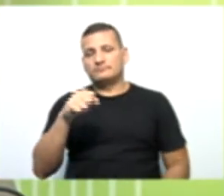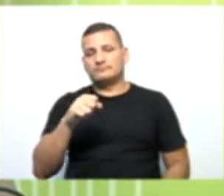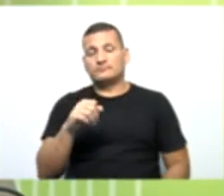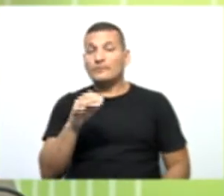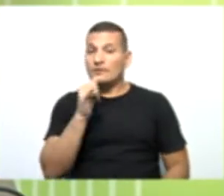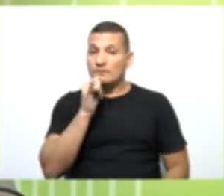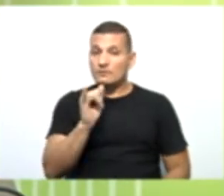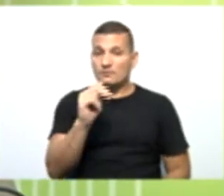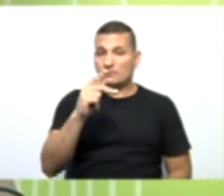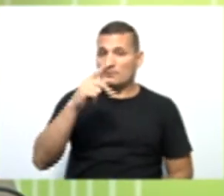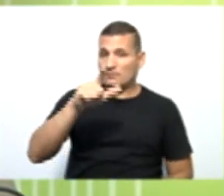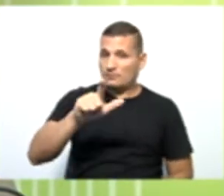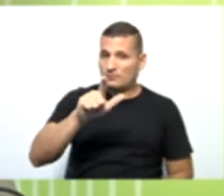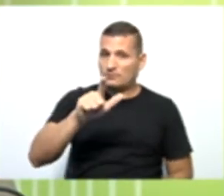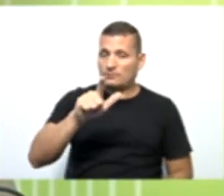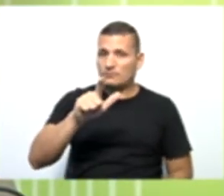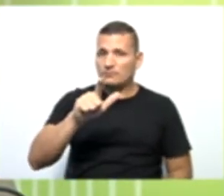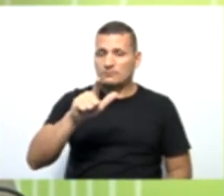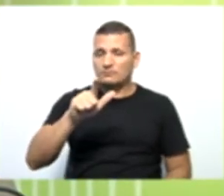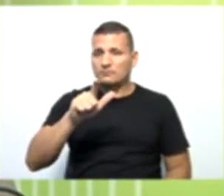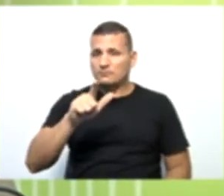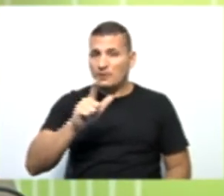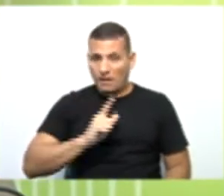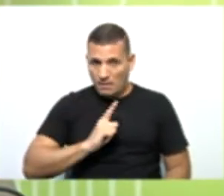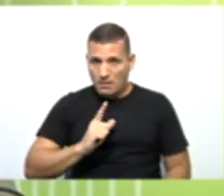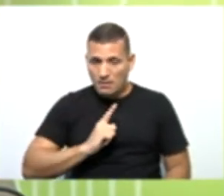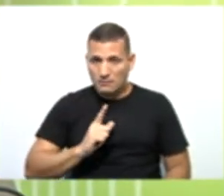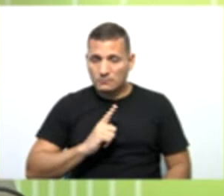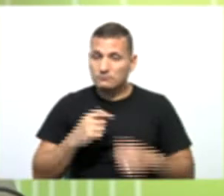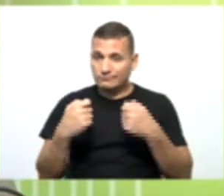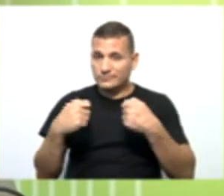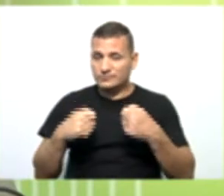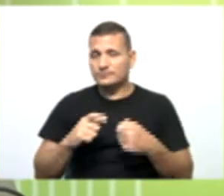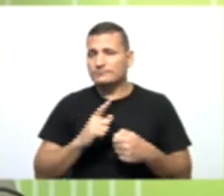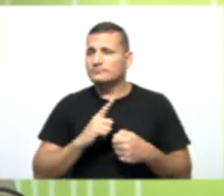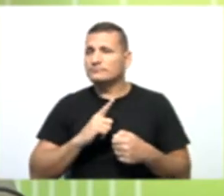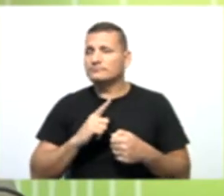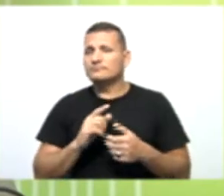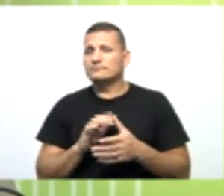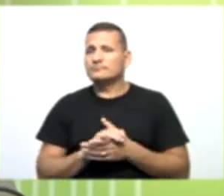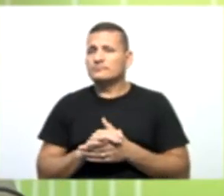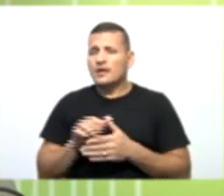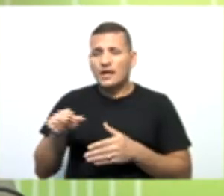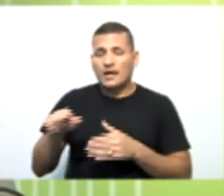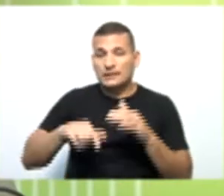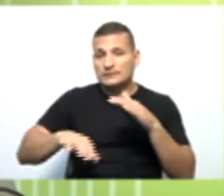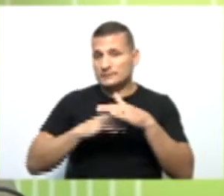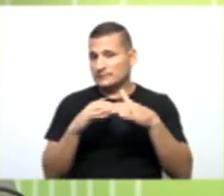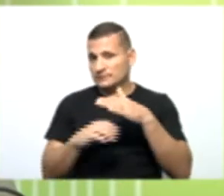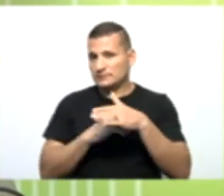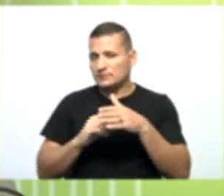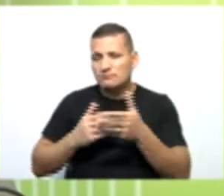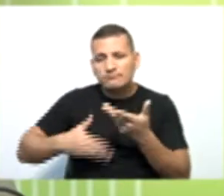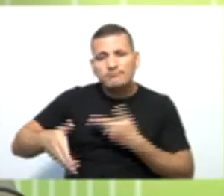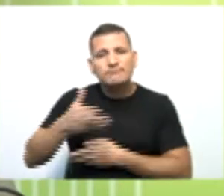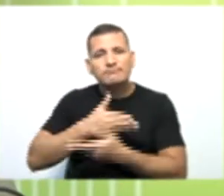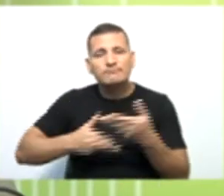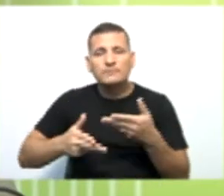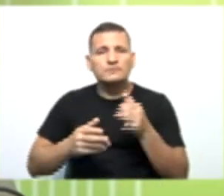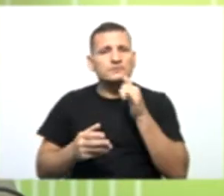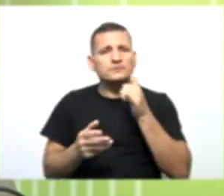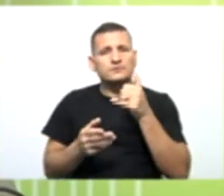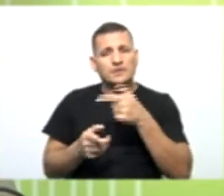ter um arranjo produtivo local, tem que existir um envolvimento entre as empresas. Se não houver